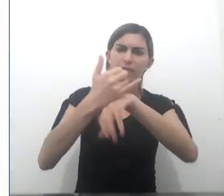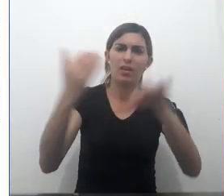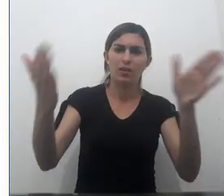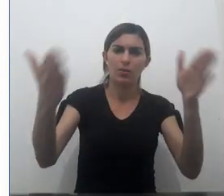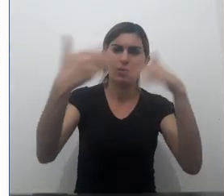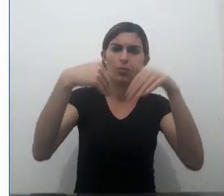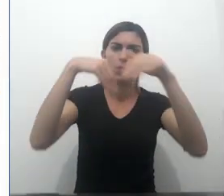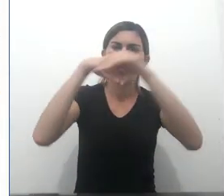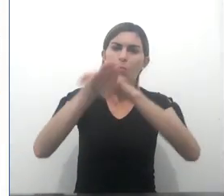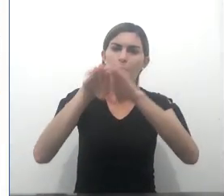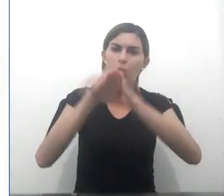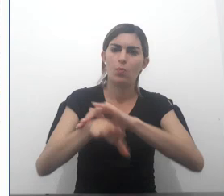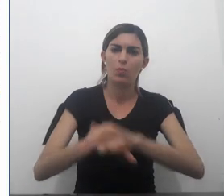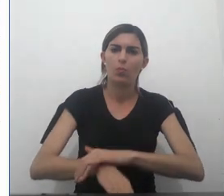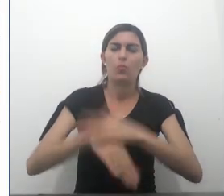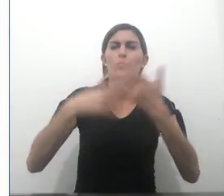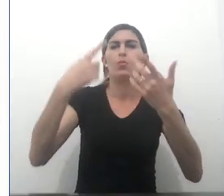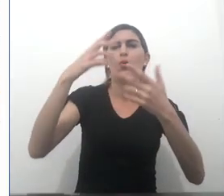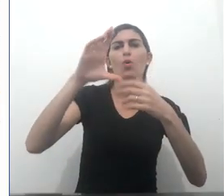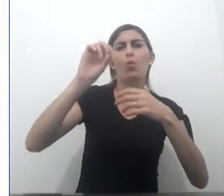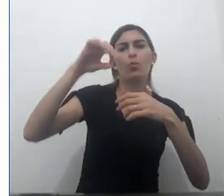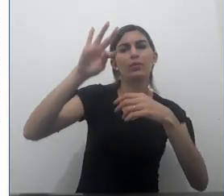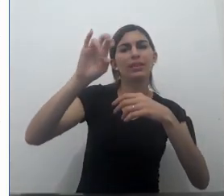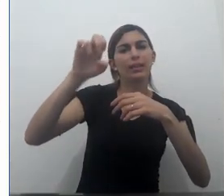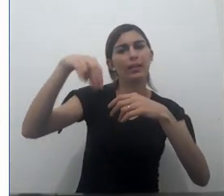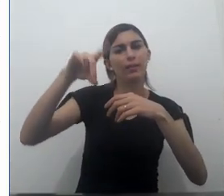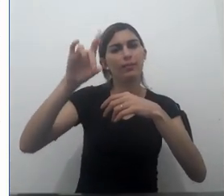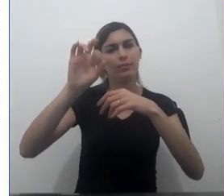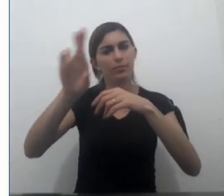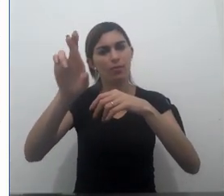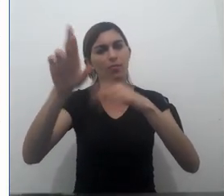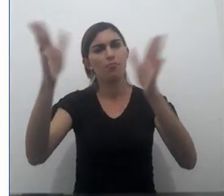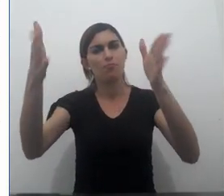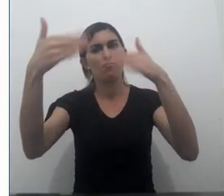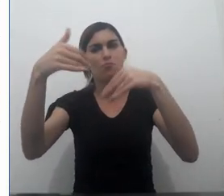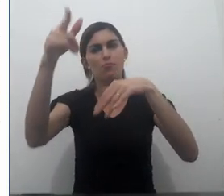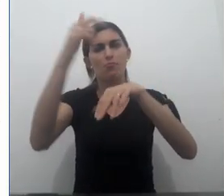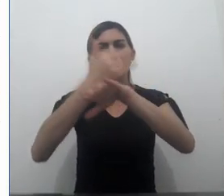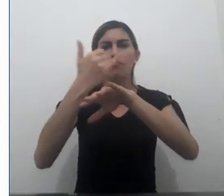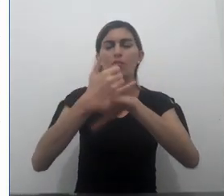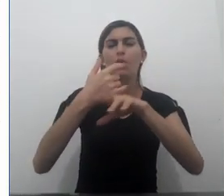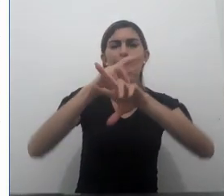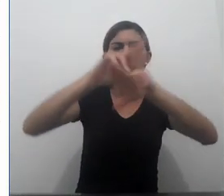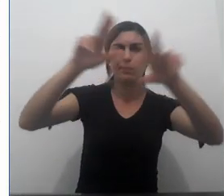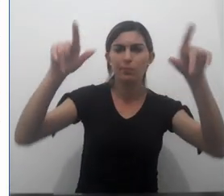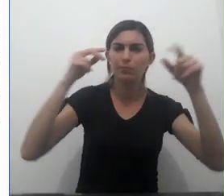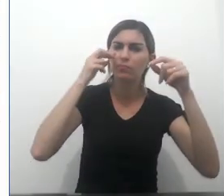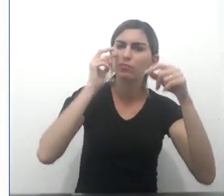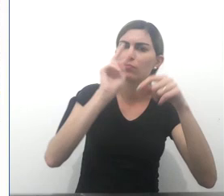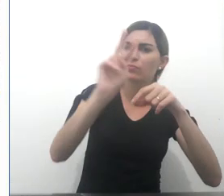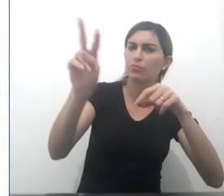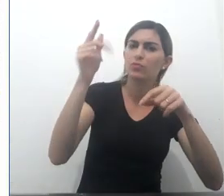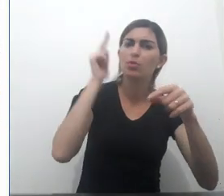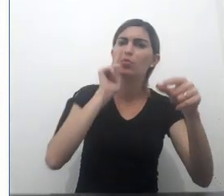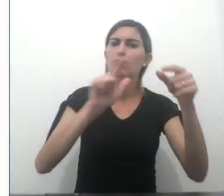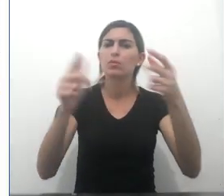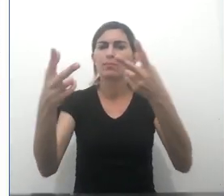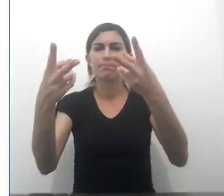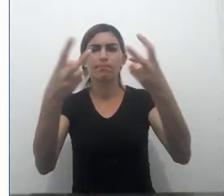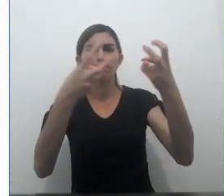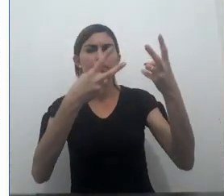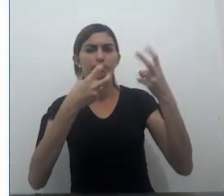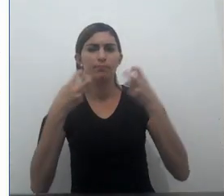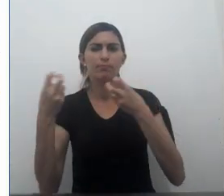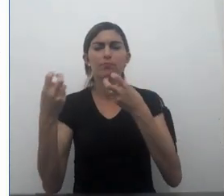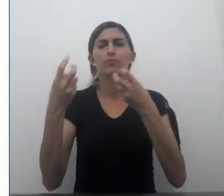que servem para guardar mercadorias chamadas de container. Então, você vê essa configuração e você consegue perceber